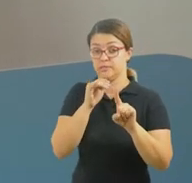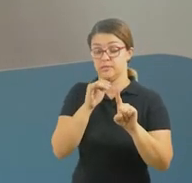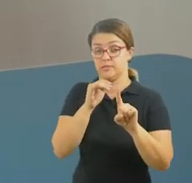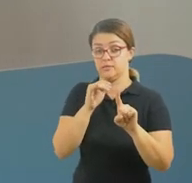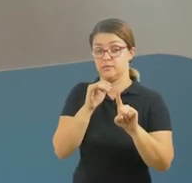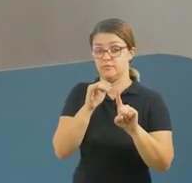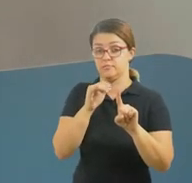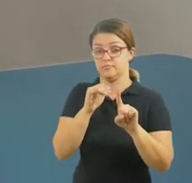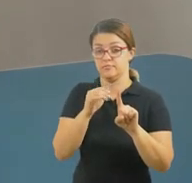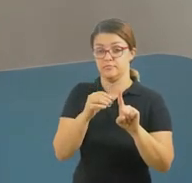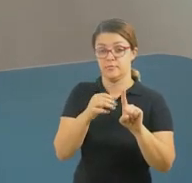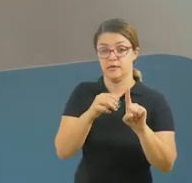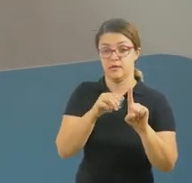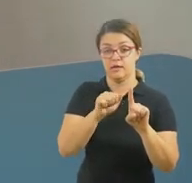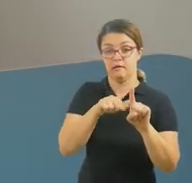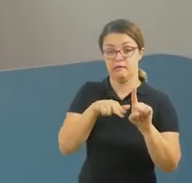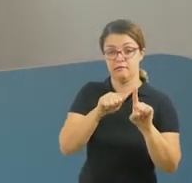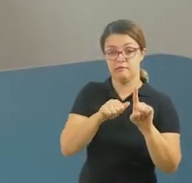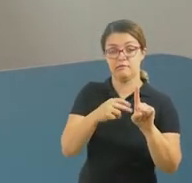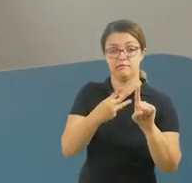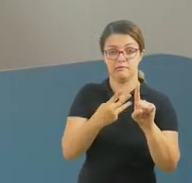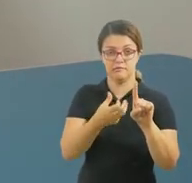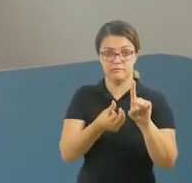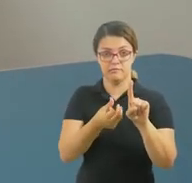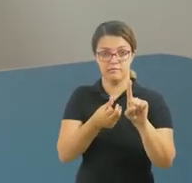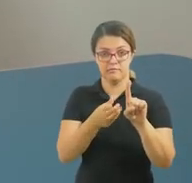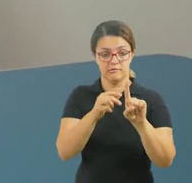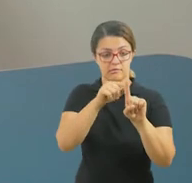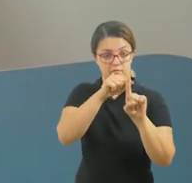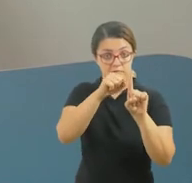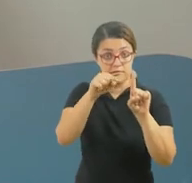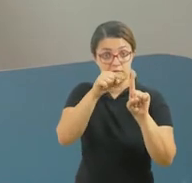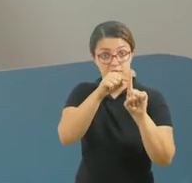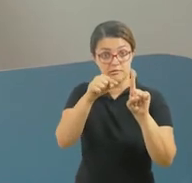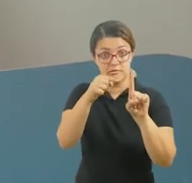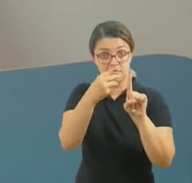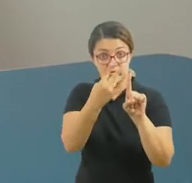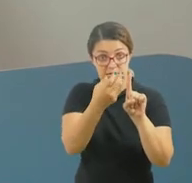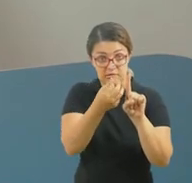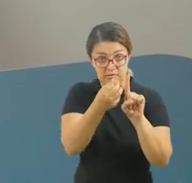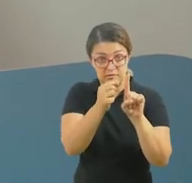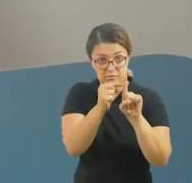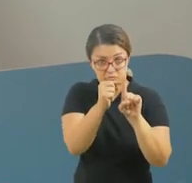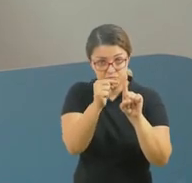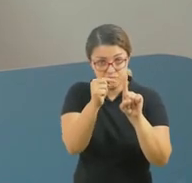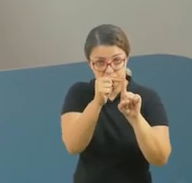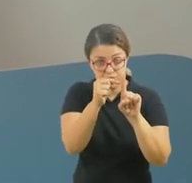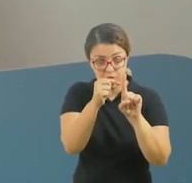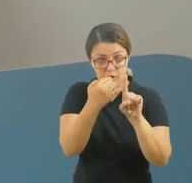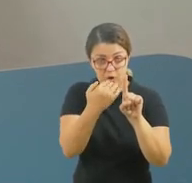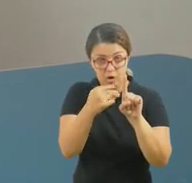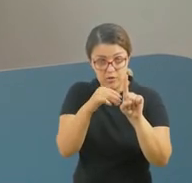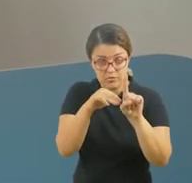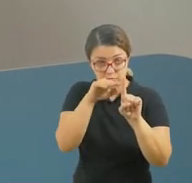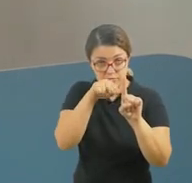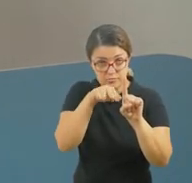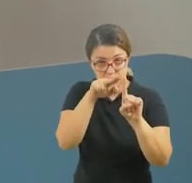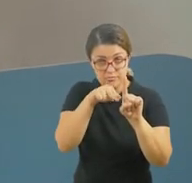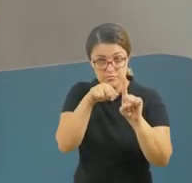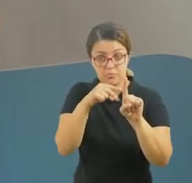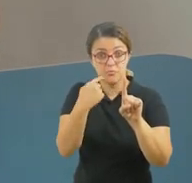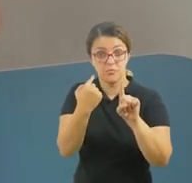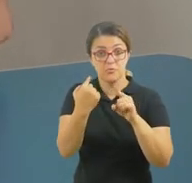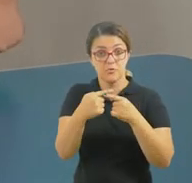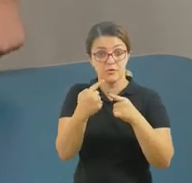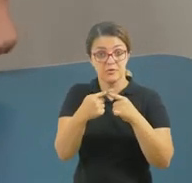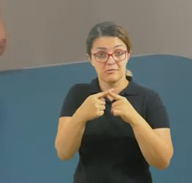Ana, 36 graus. Ele pintou 30 e mais alguns pontinhos para cima, porque a temperatura dela está entre 30